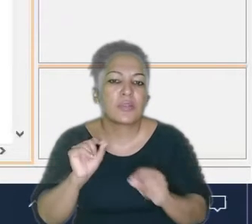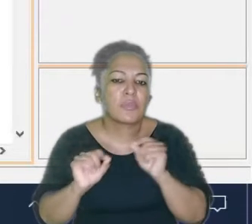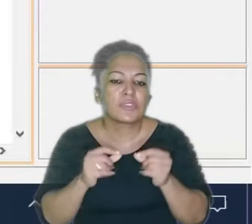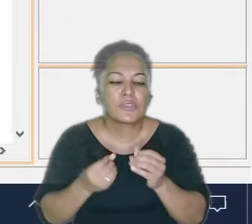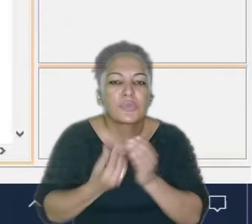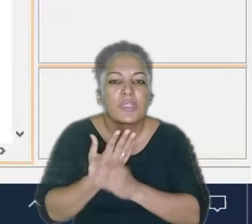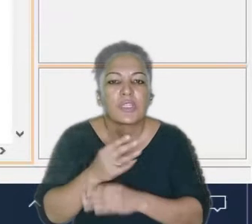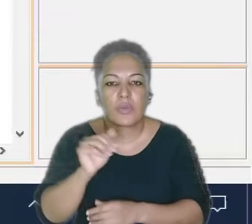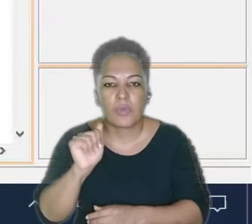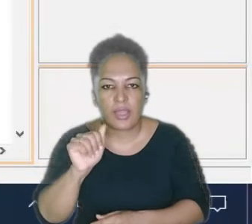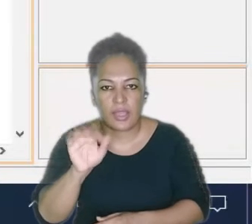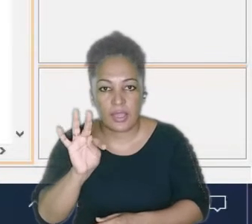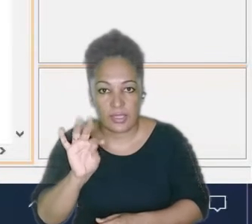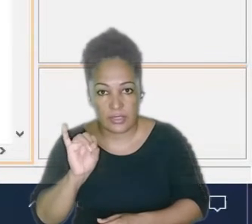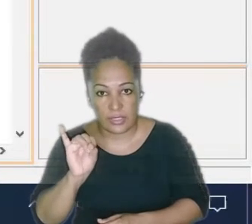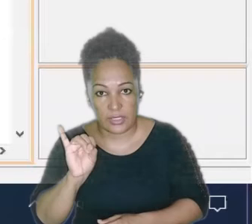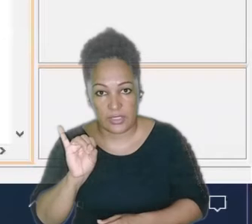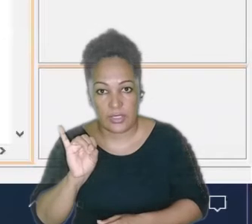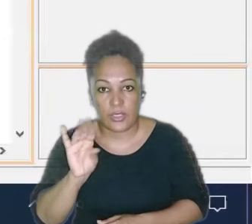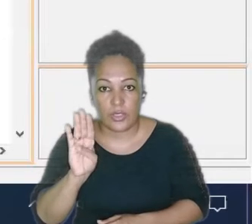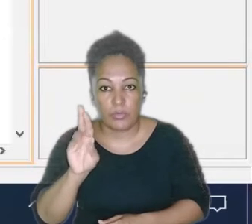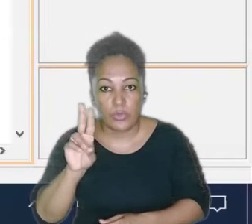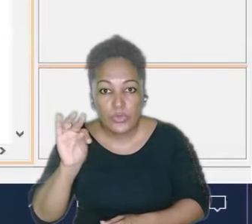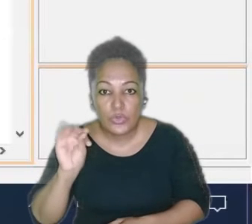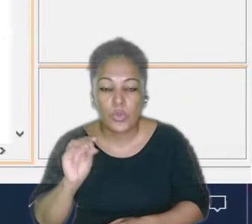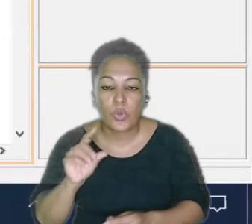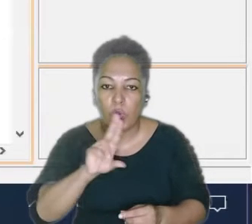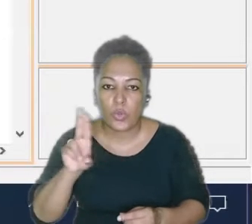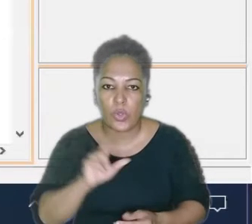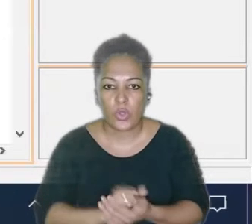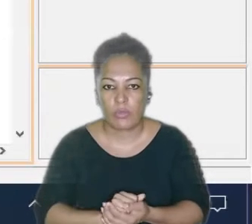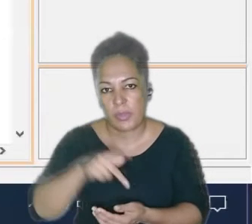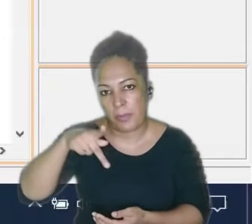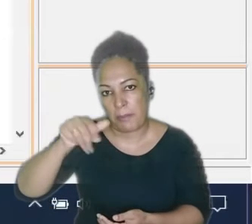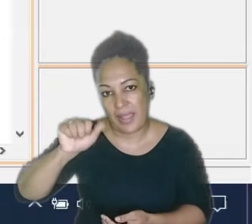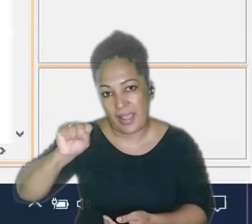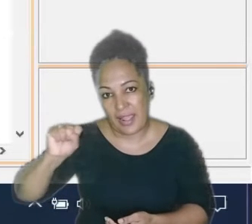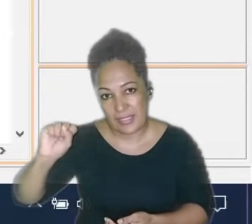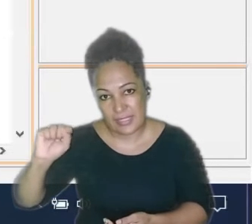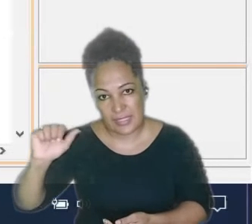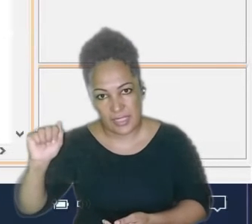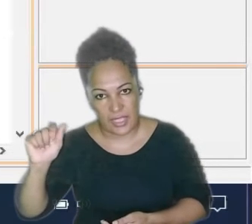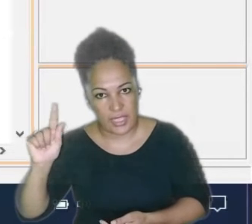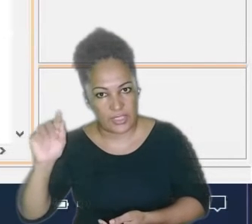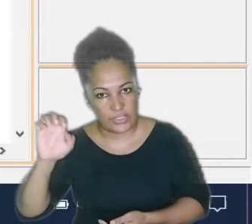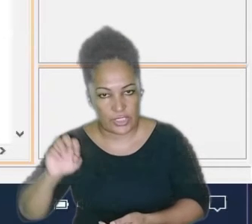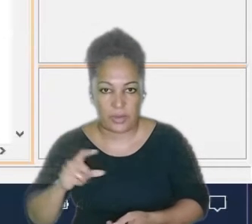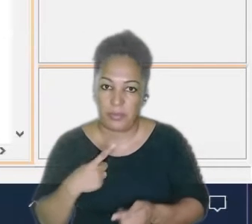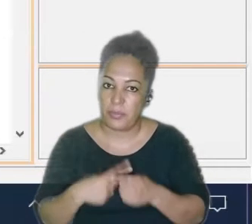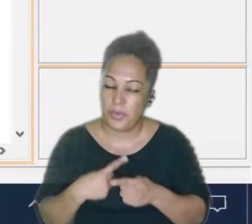passagem. Então, por que o senhor não criou um atributo chamado passagem aqui? Porque, meu caro Odson, é o seguinte, se